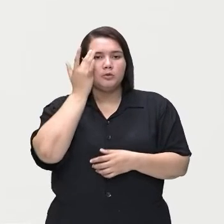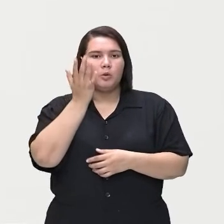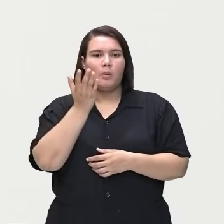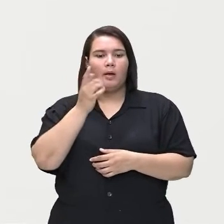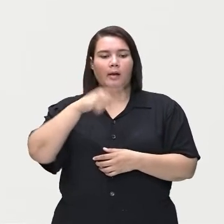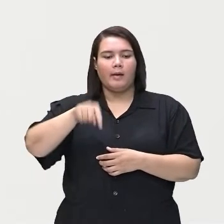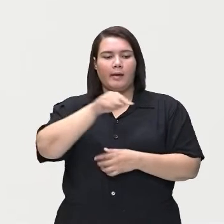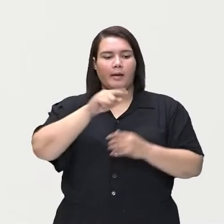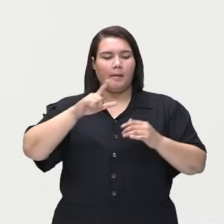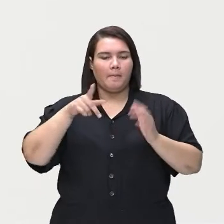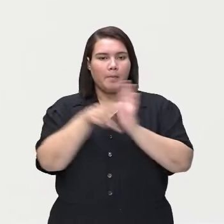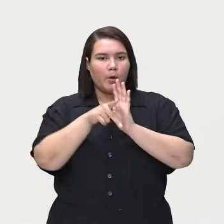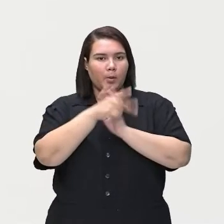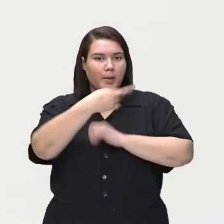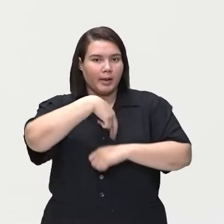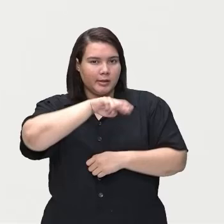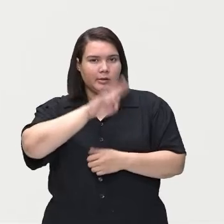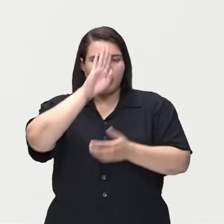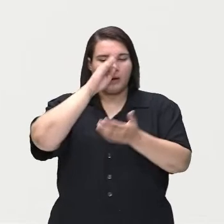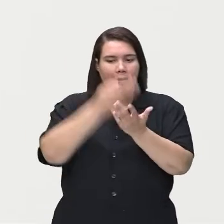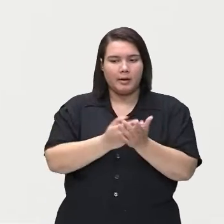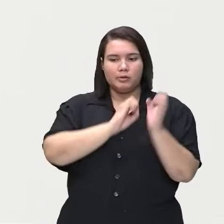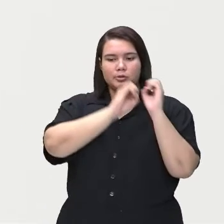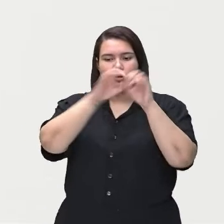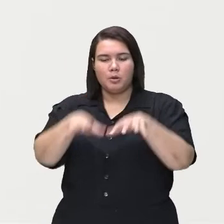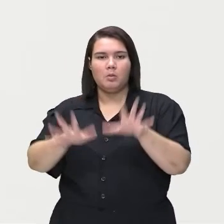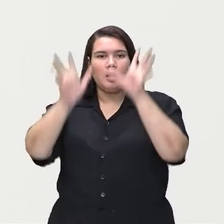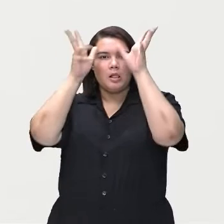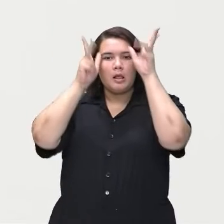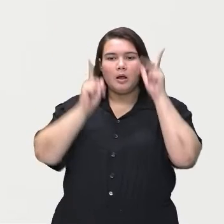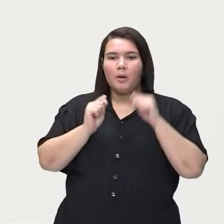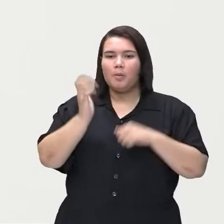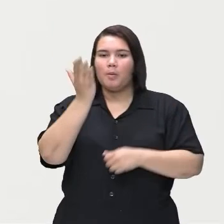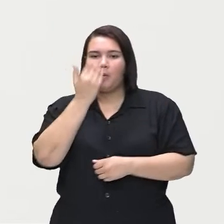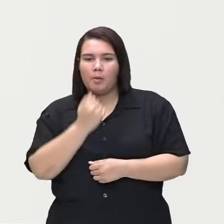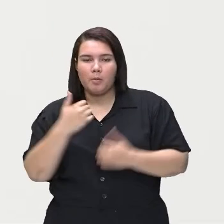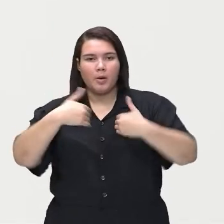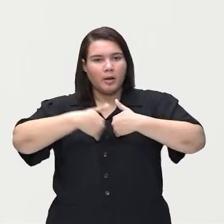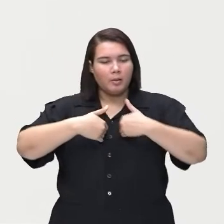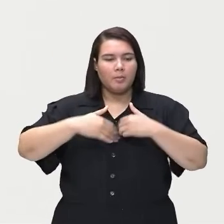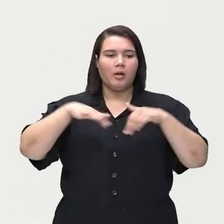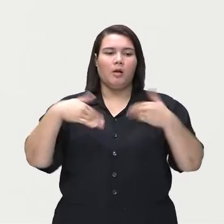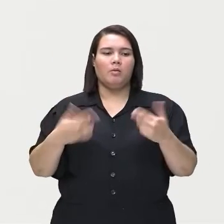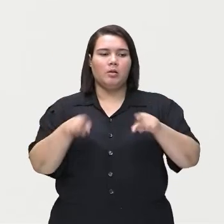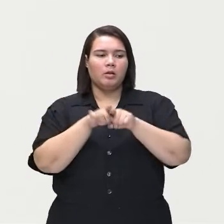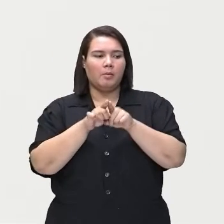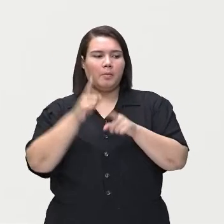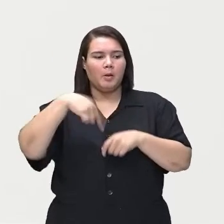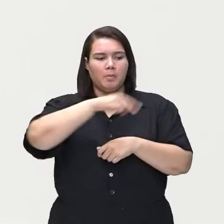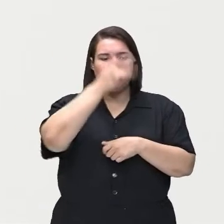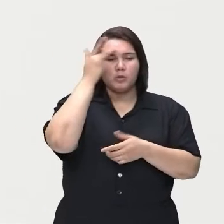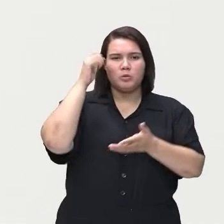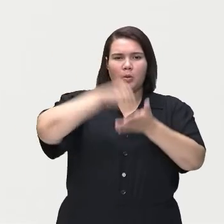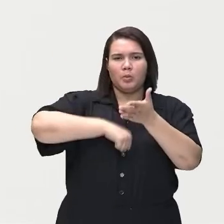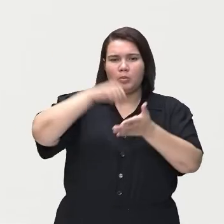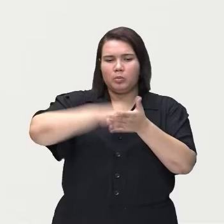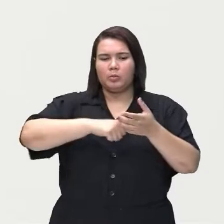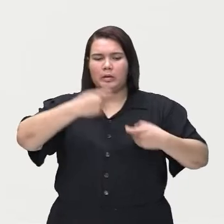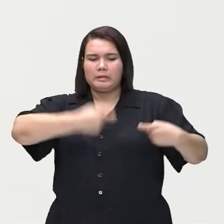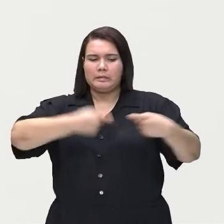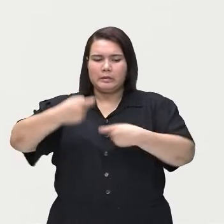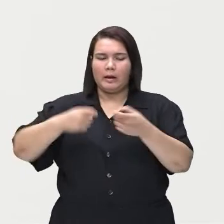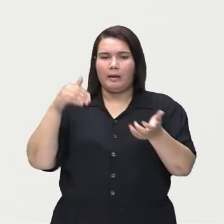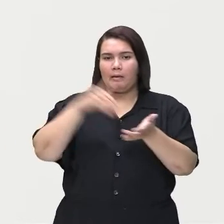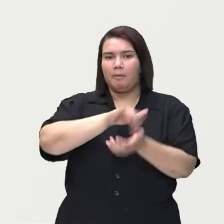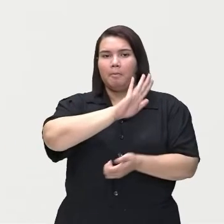jogavam os gladiadores para lutar até a morte. Isso acabava entretendo as pessoas lá na chamada política